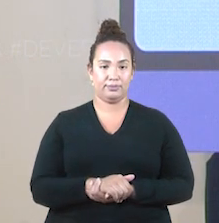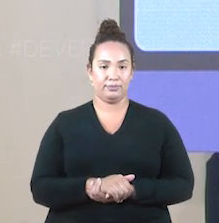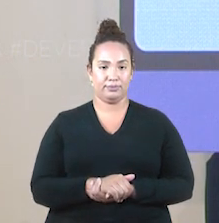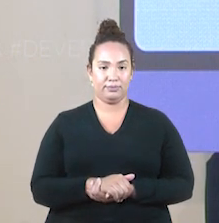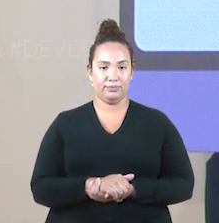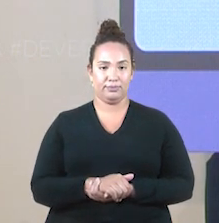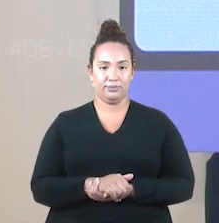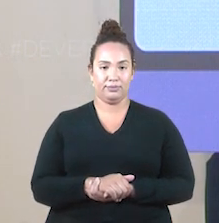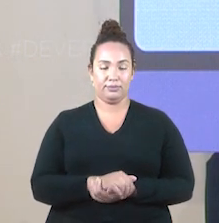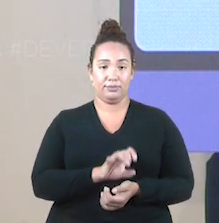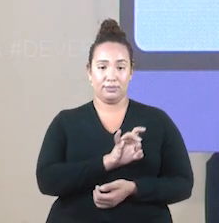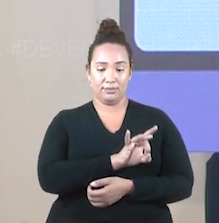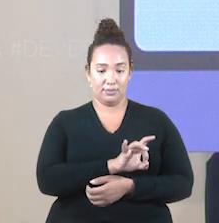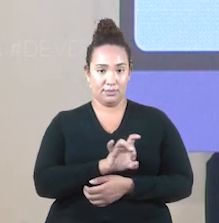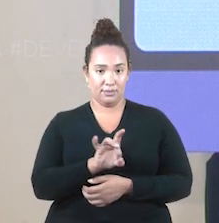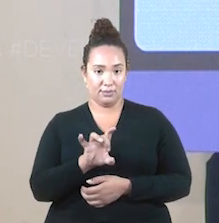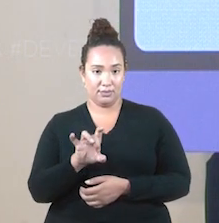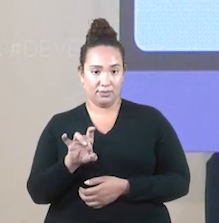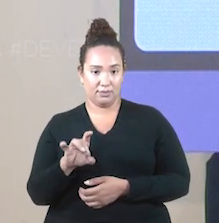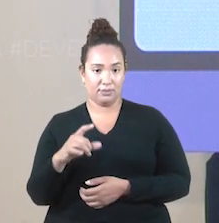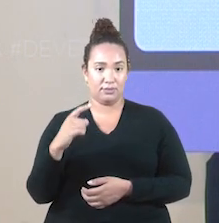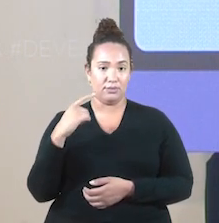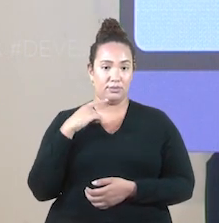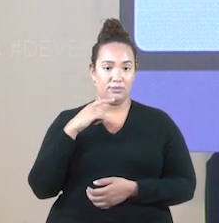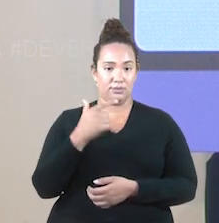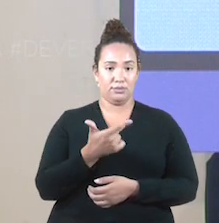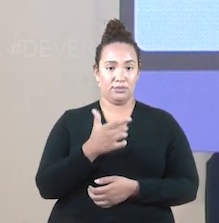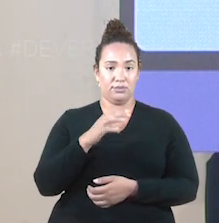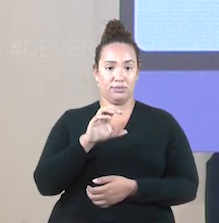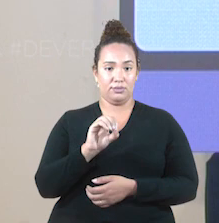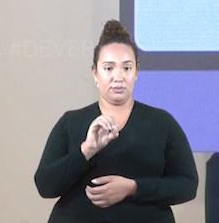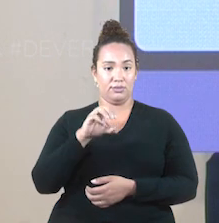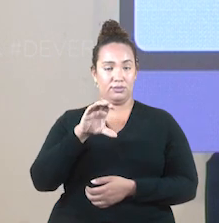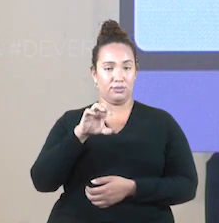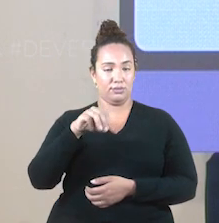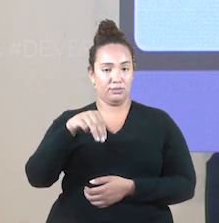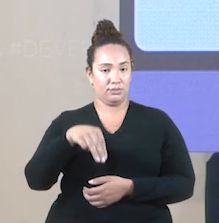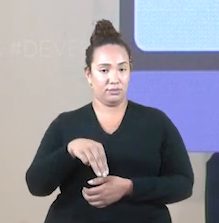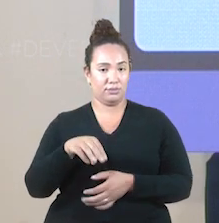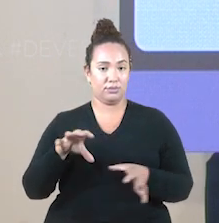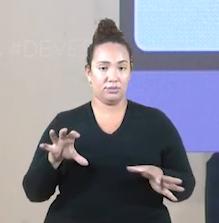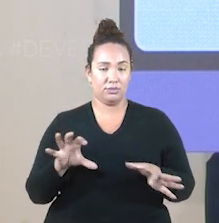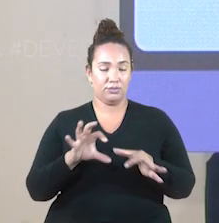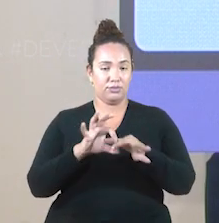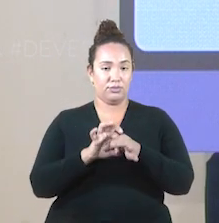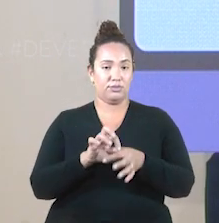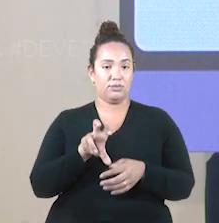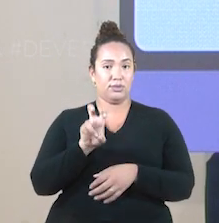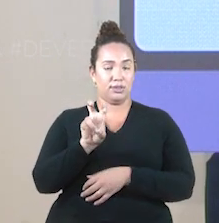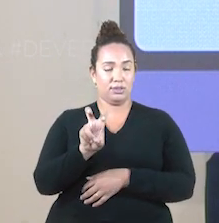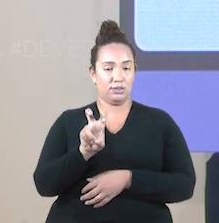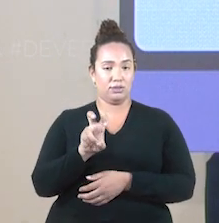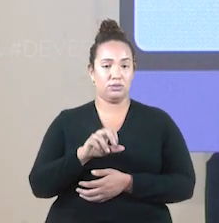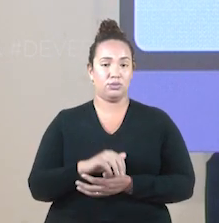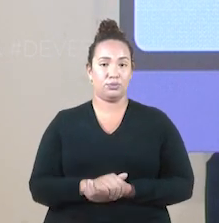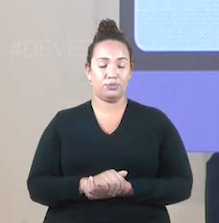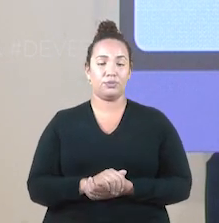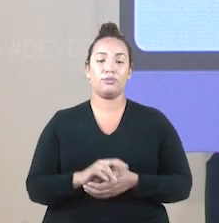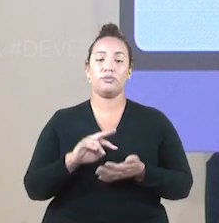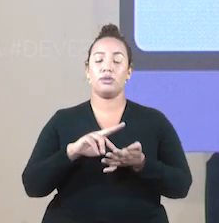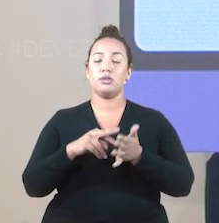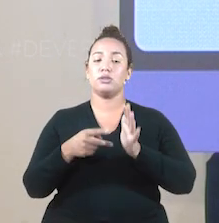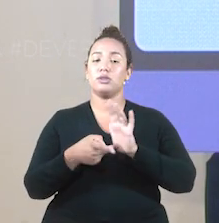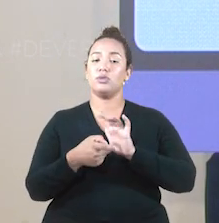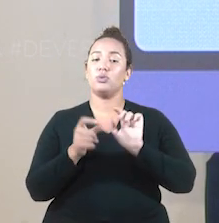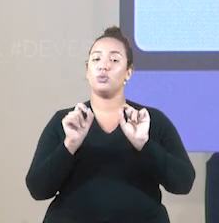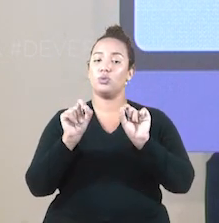Cada pedaço de barbante media 20 centímetros e nós unimos os 5 pedaços. Isso